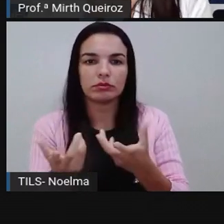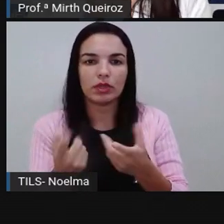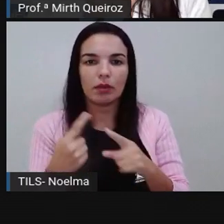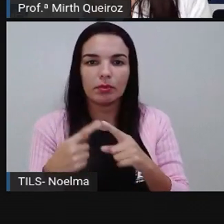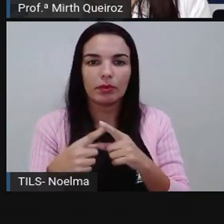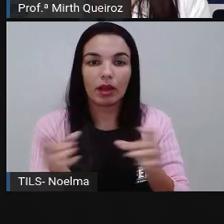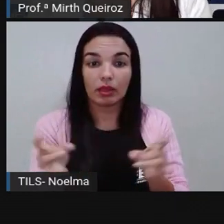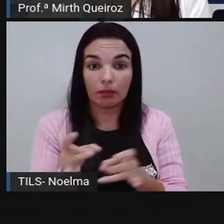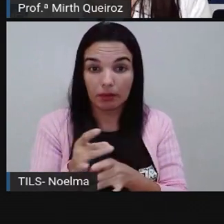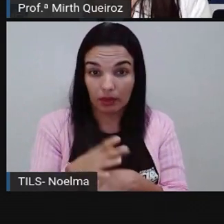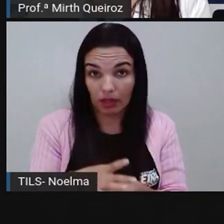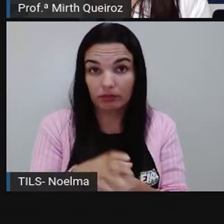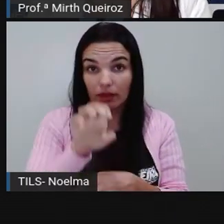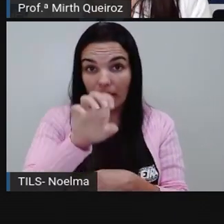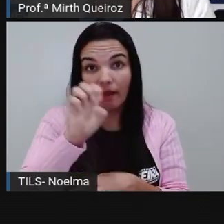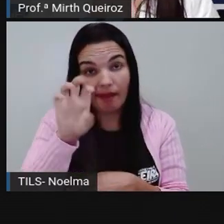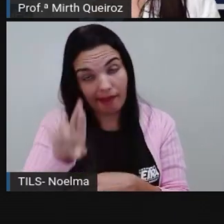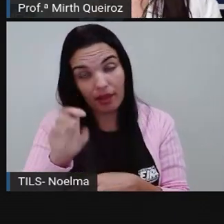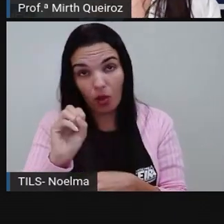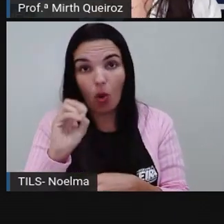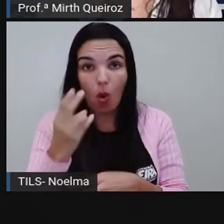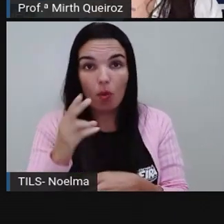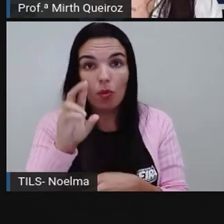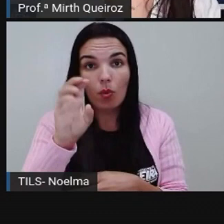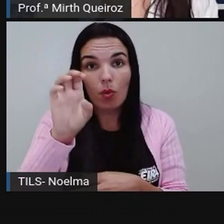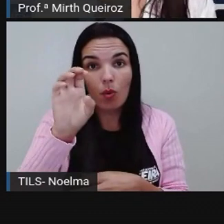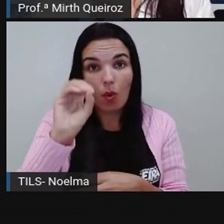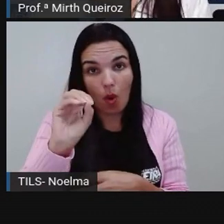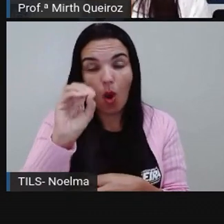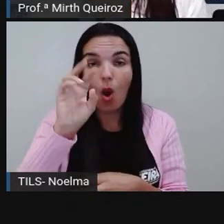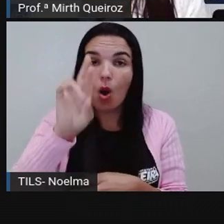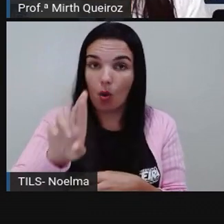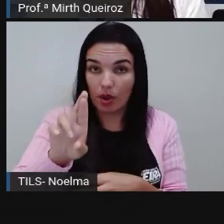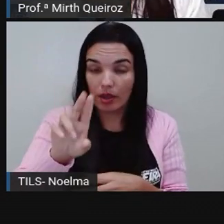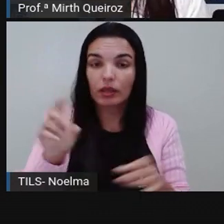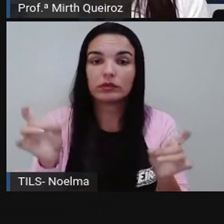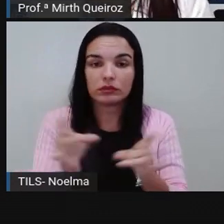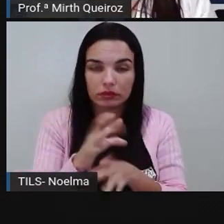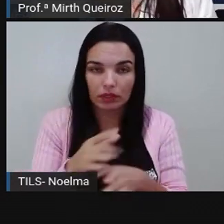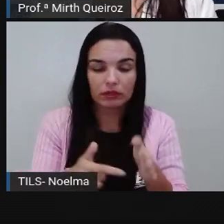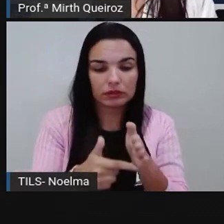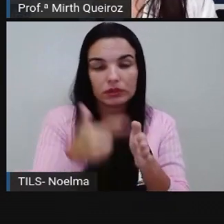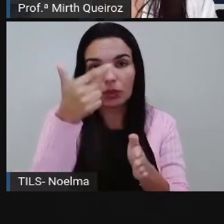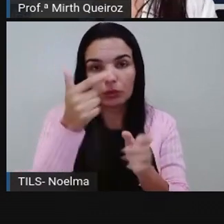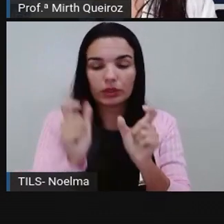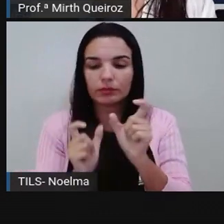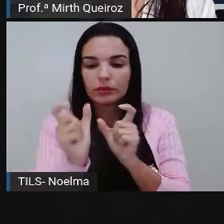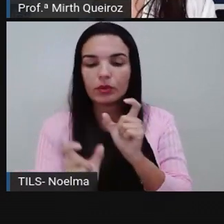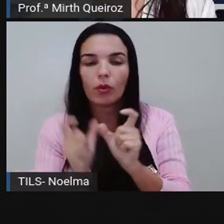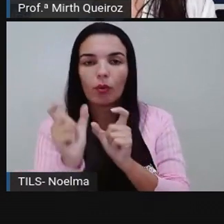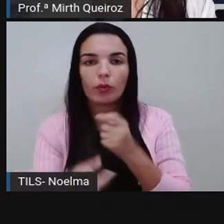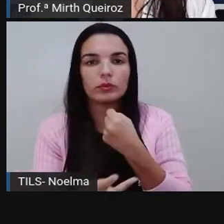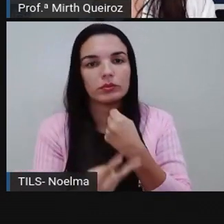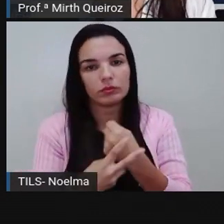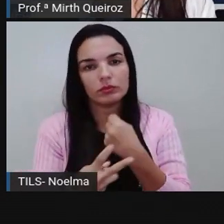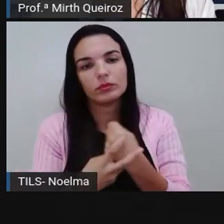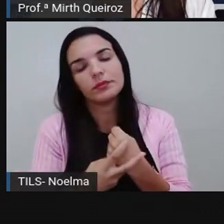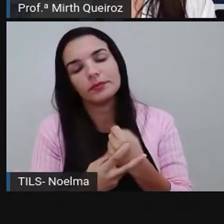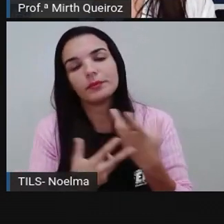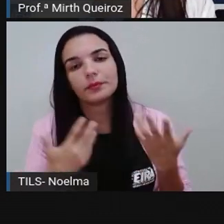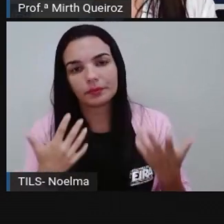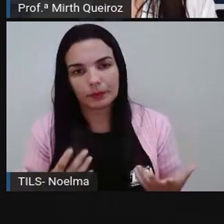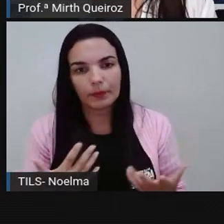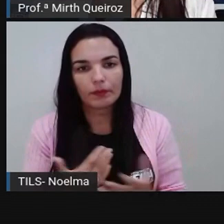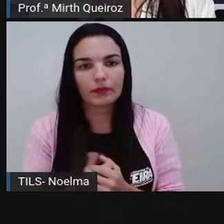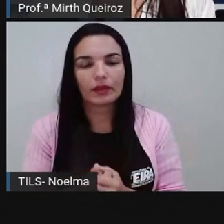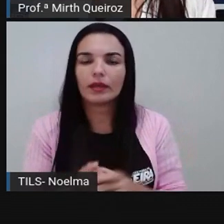no caso os verbos terminados aí em ER ou OR, indica aí verbos de segunda